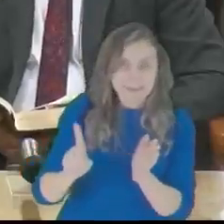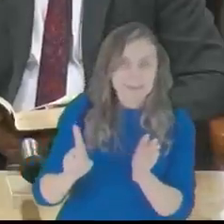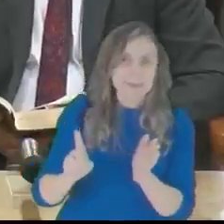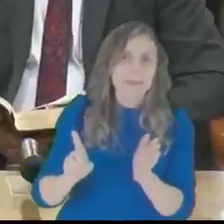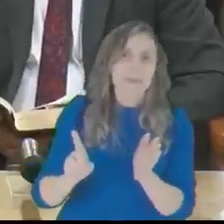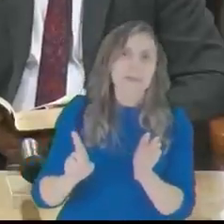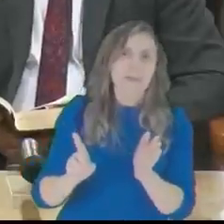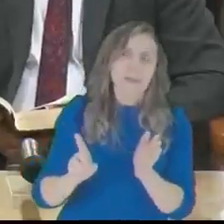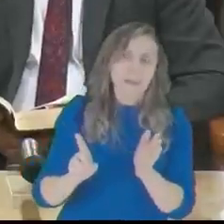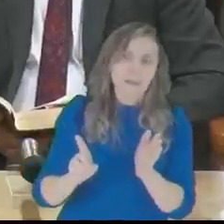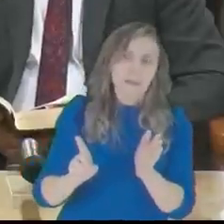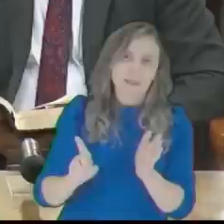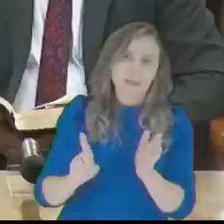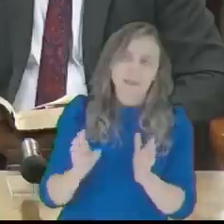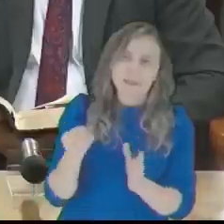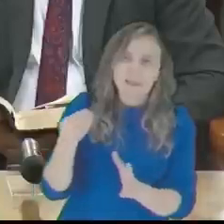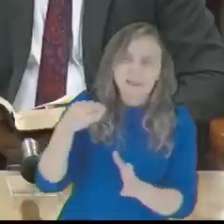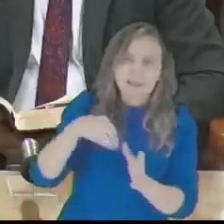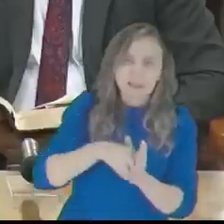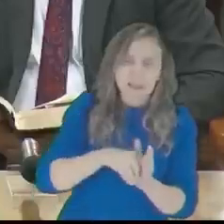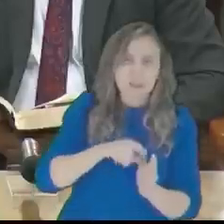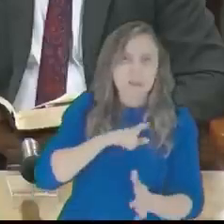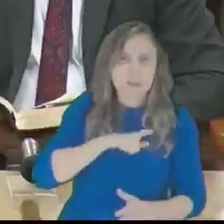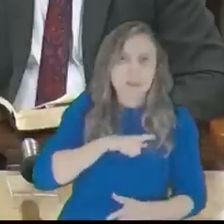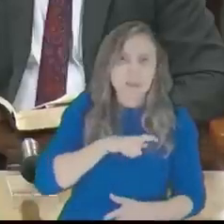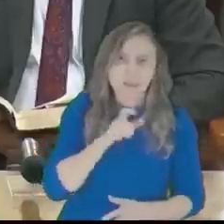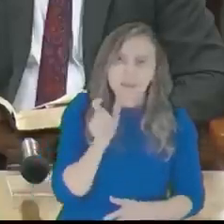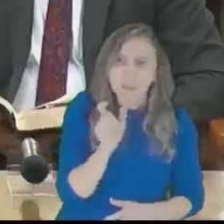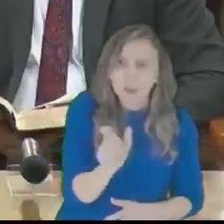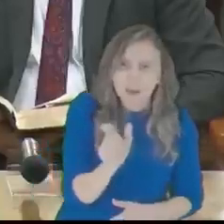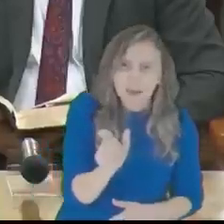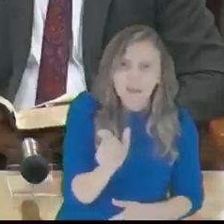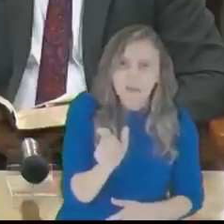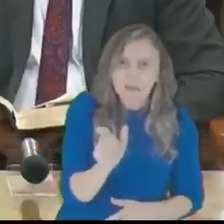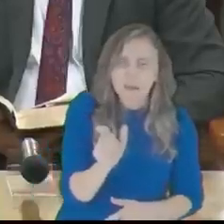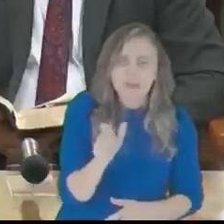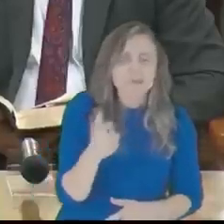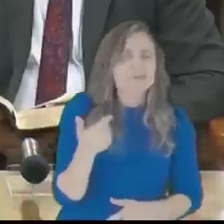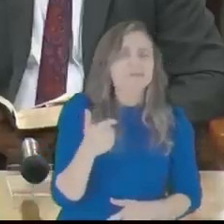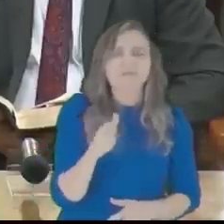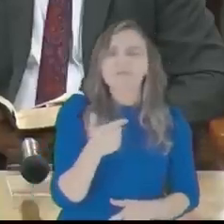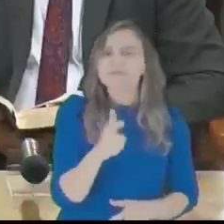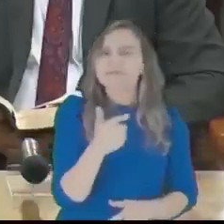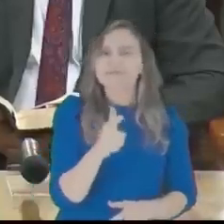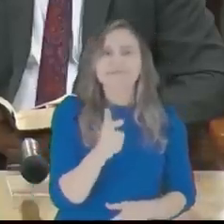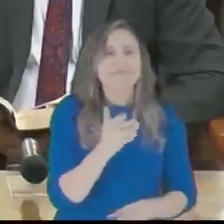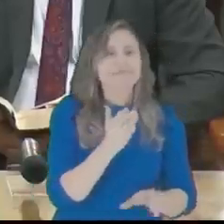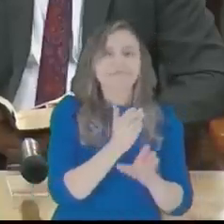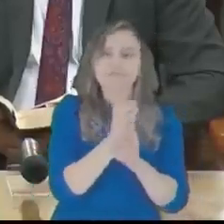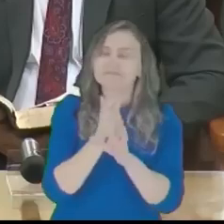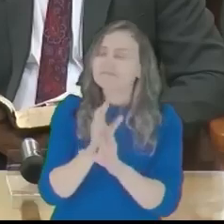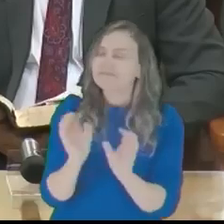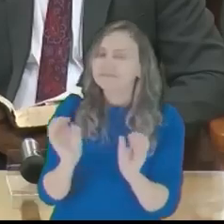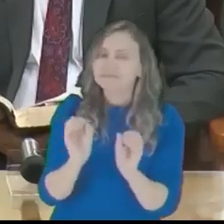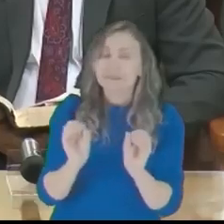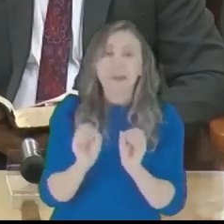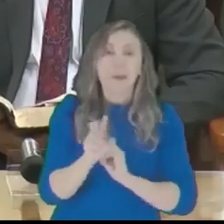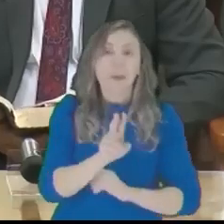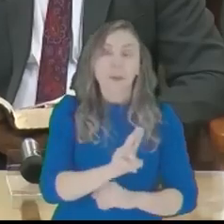que dentro da Bíblia não tem o nome Bíblia? Dentro da Bíblia não tem o nome Bíblia. O nome Bíblia